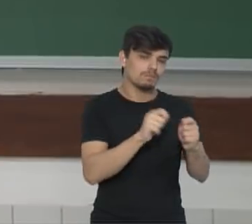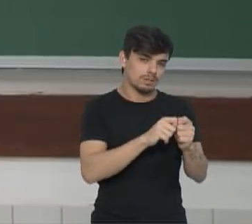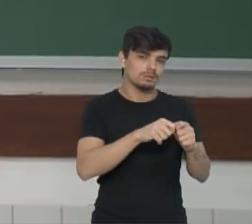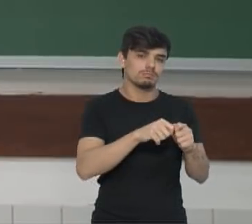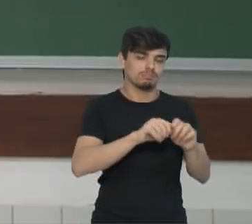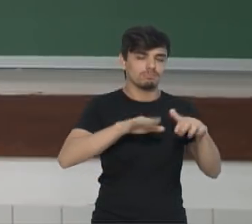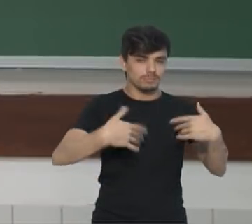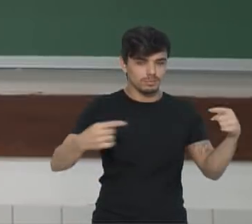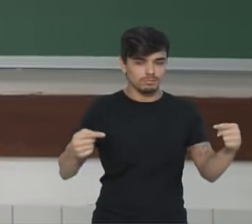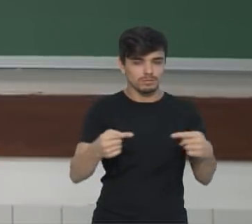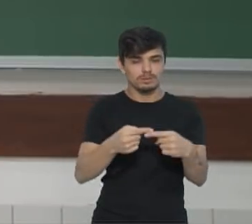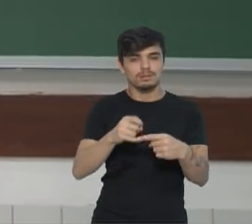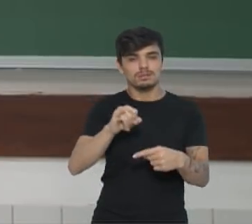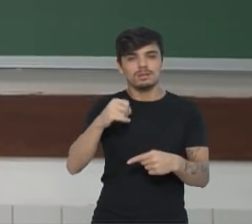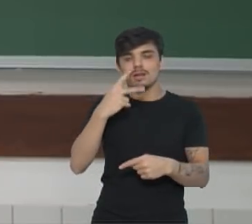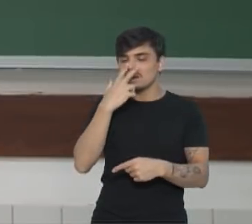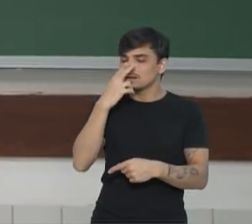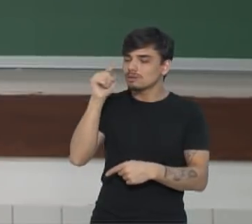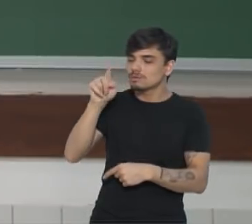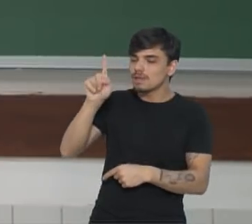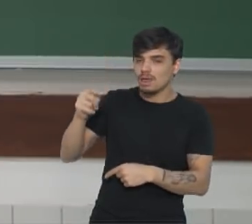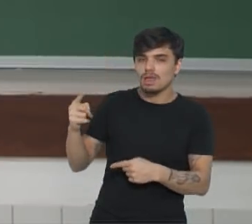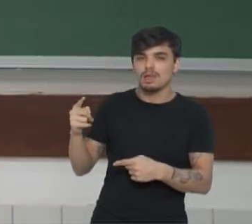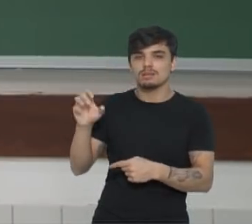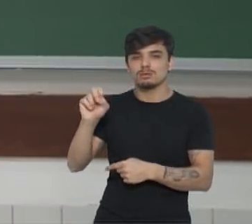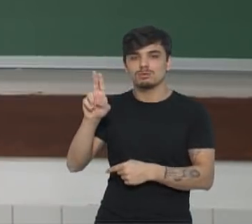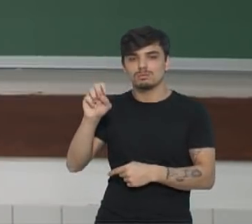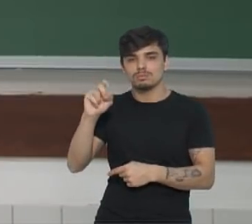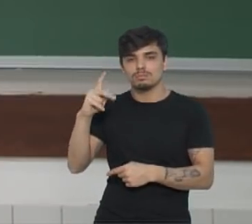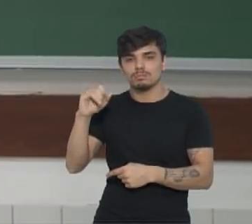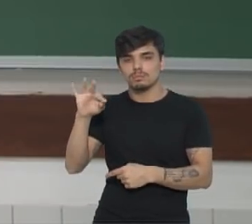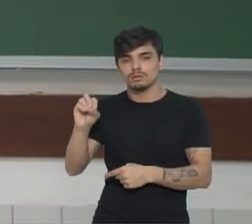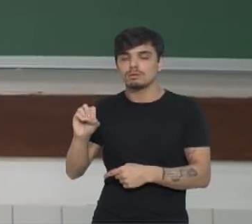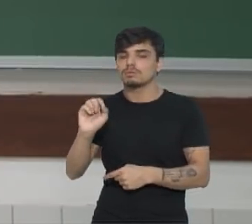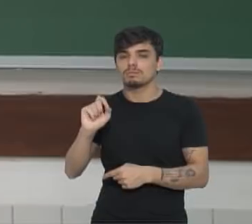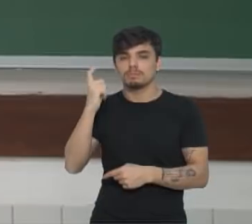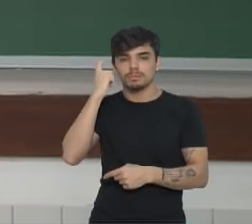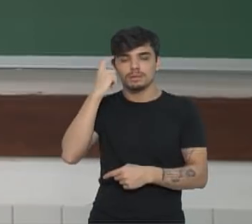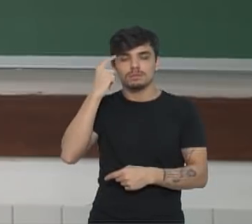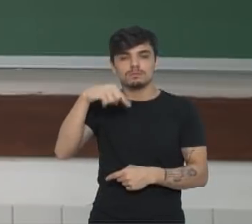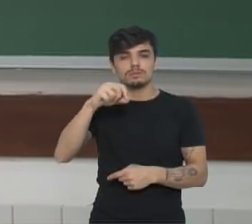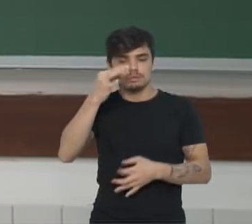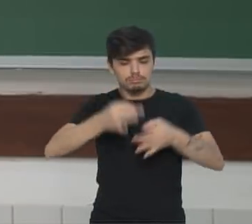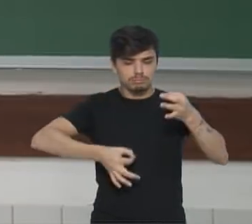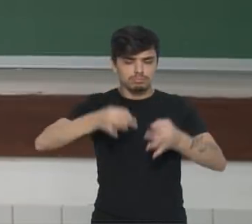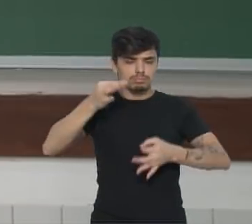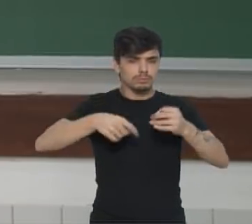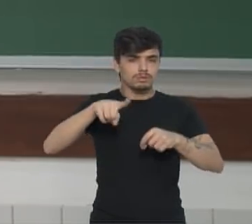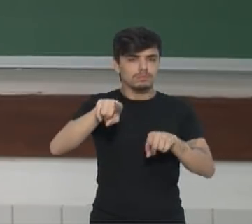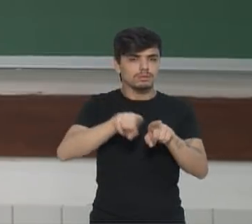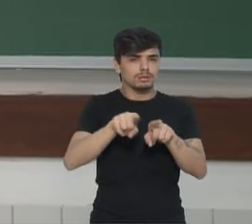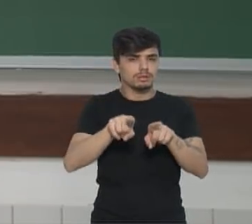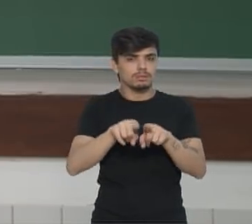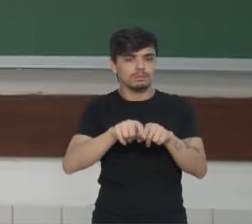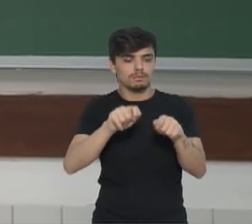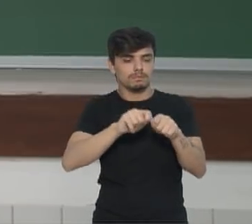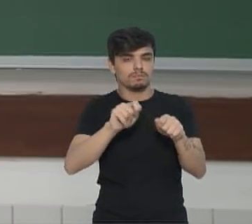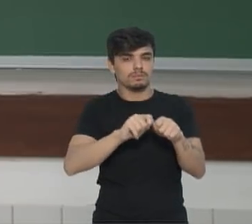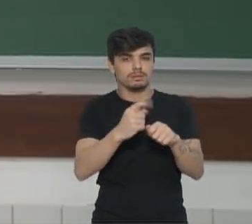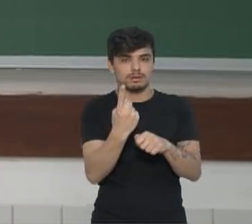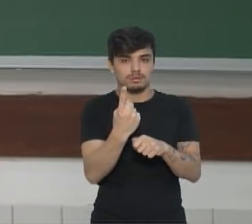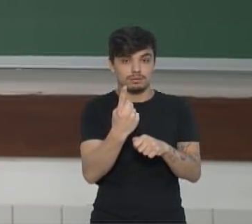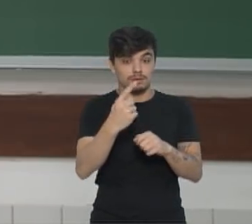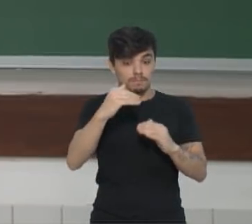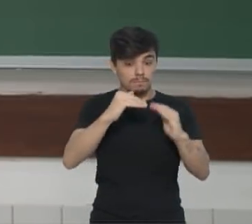seja, o fato de você ser suspeito já valia para que o Tribunal Revolucionário julgasse você e executasse em menos de